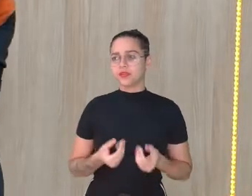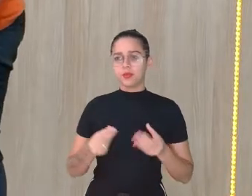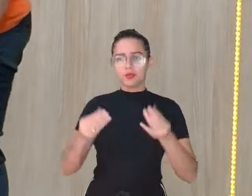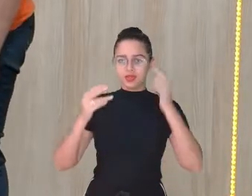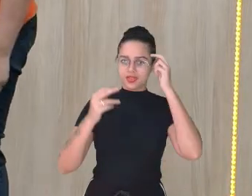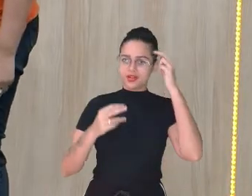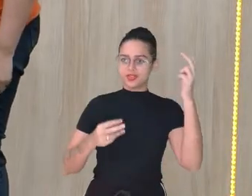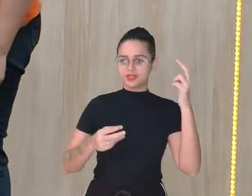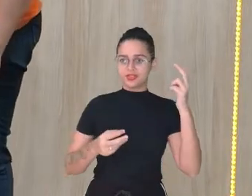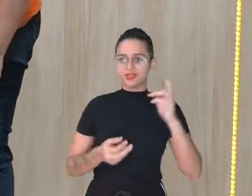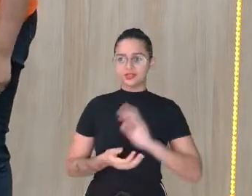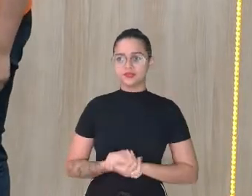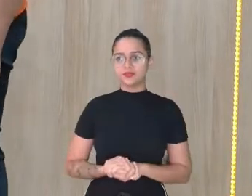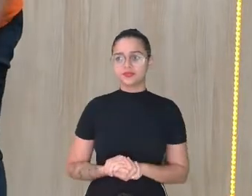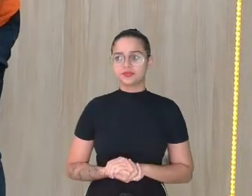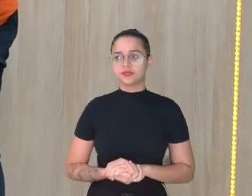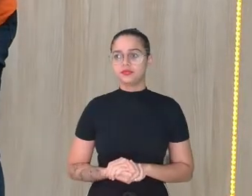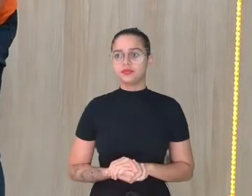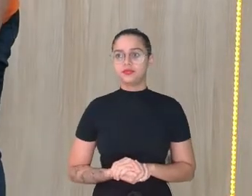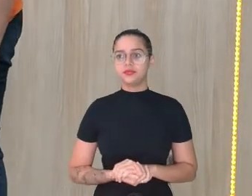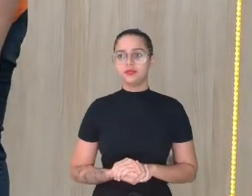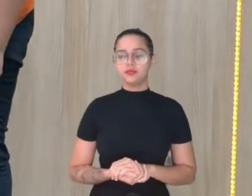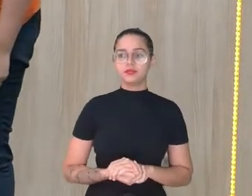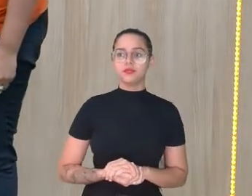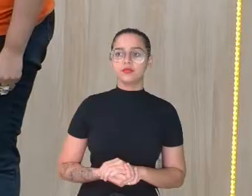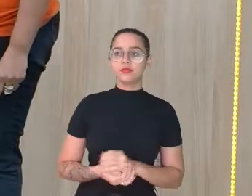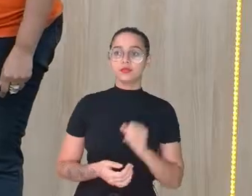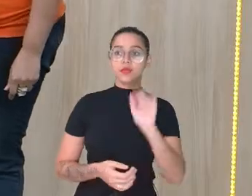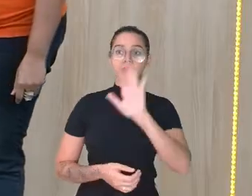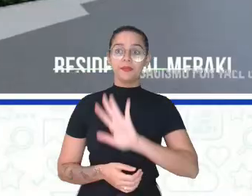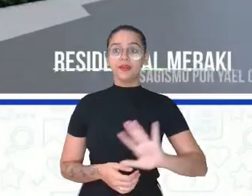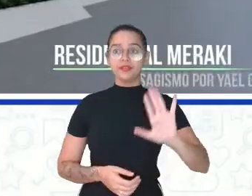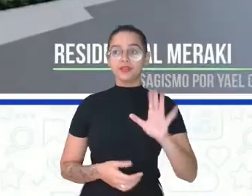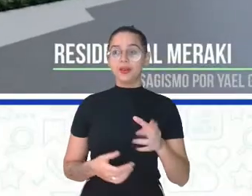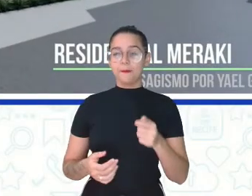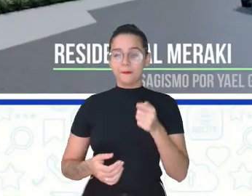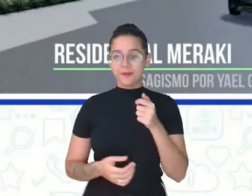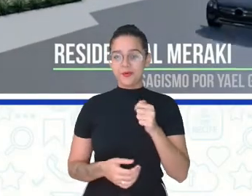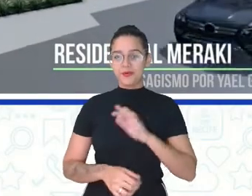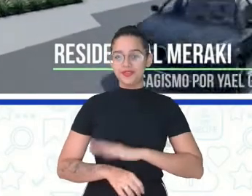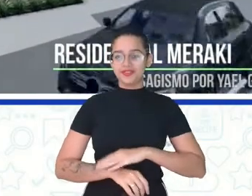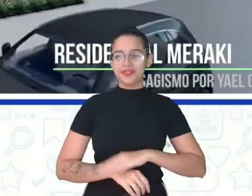inteligente. Bom, vamos para o paisagismo, porque a gente tem pouco tempo.